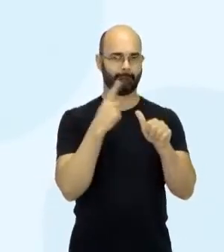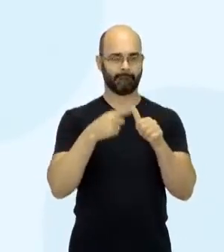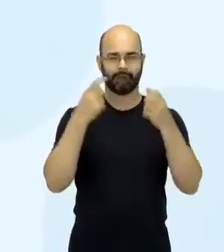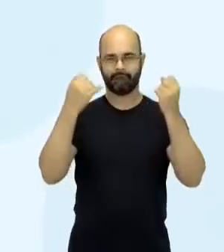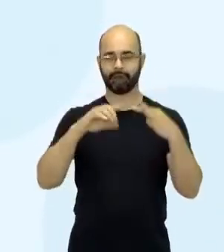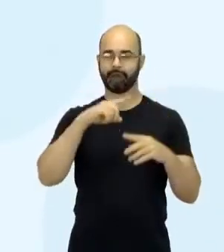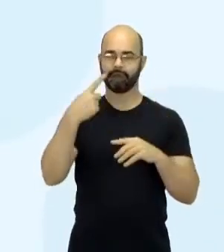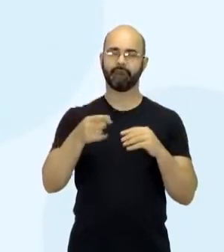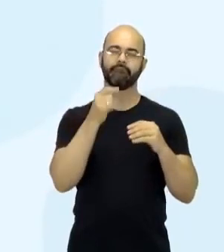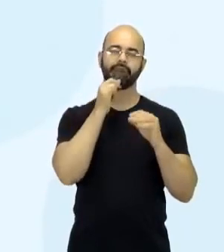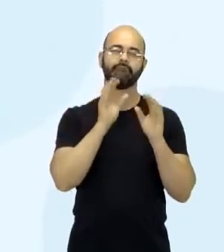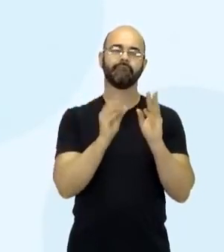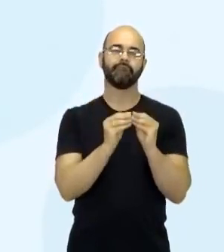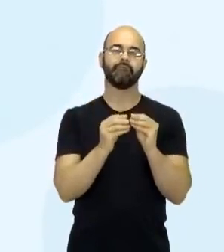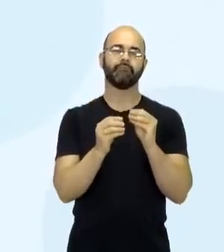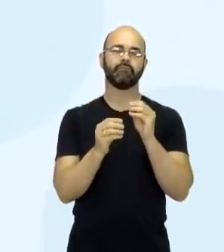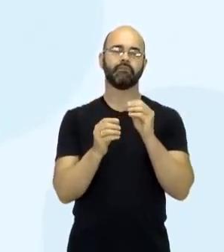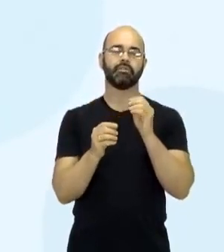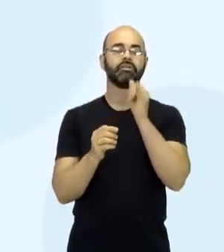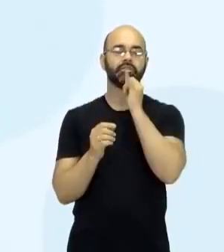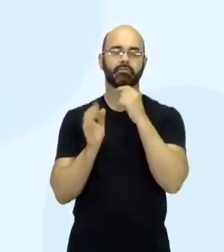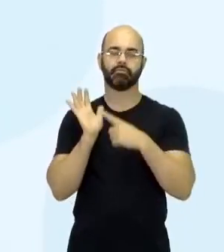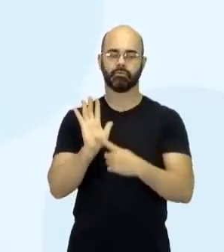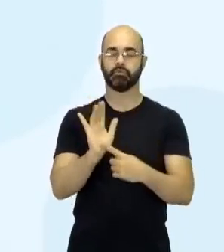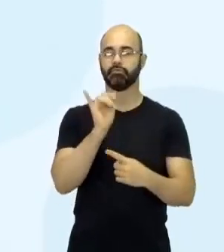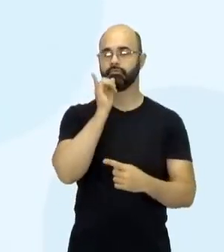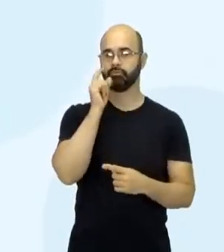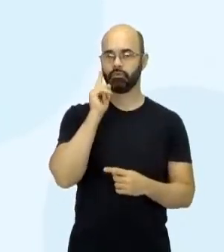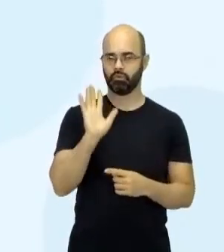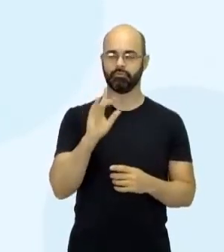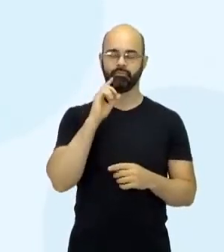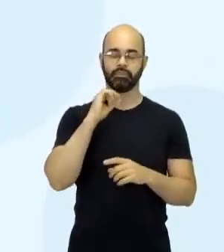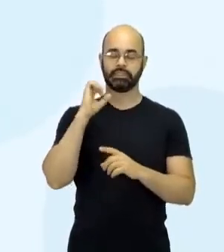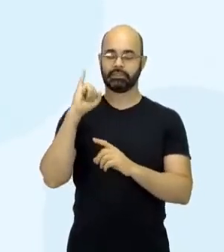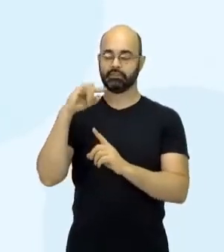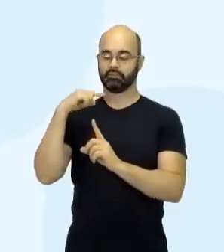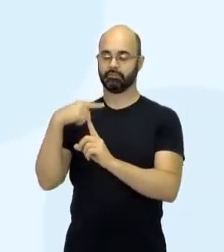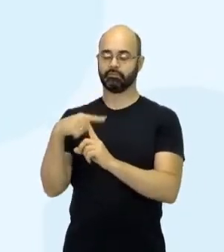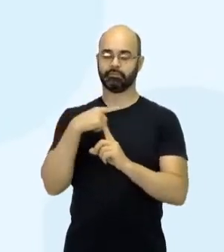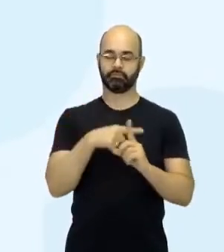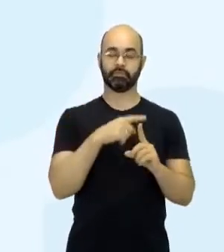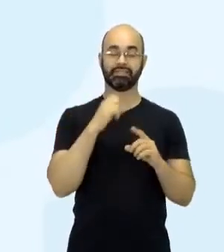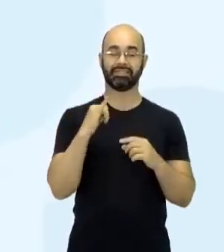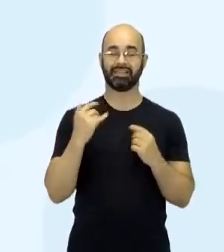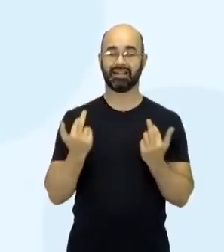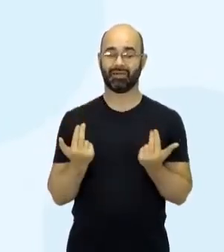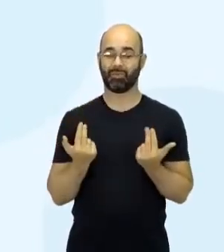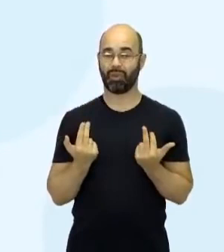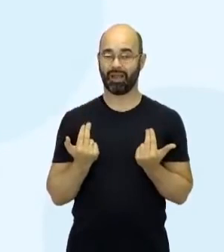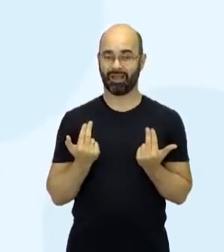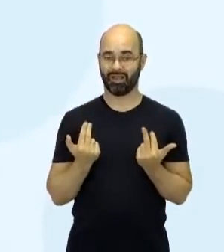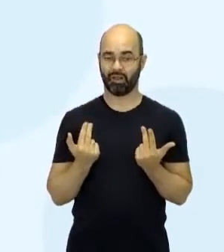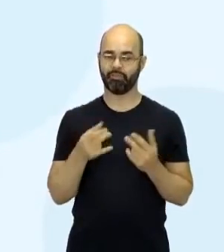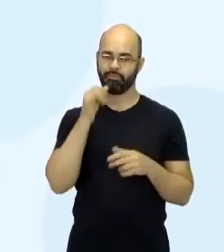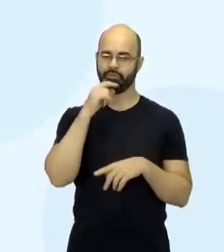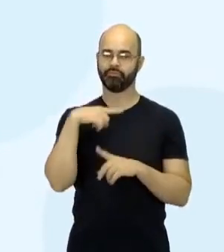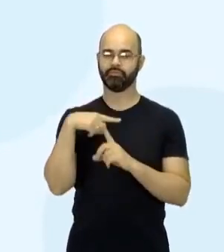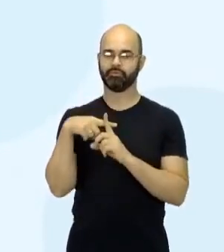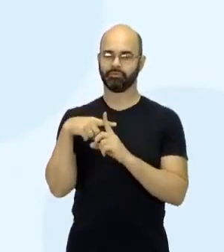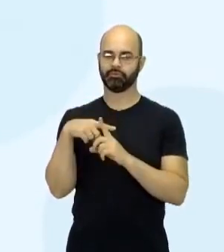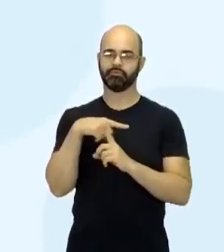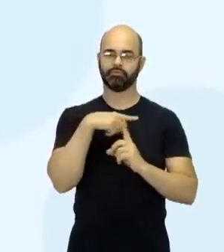que é a ideia? A ideia é a seguinte, ó. Sinais iguais. Então aí, ó, eu tenho um positivo